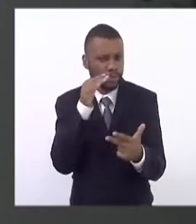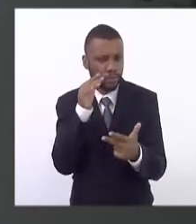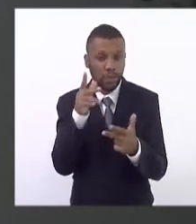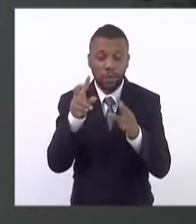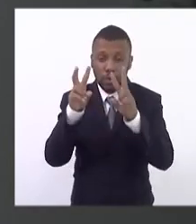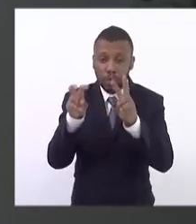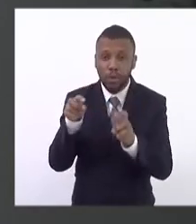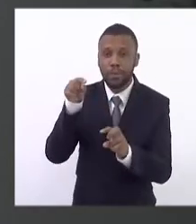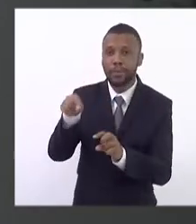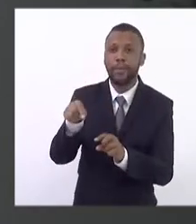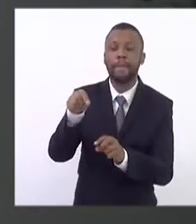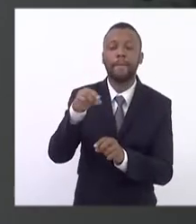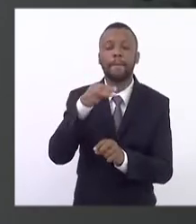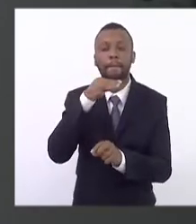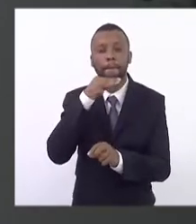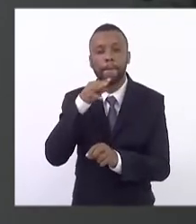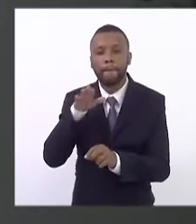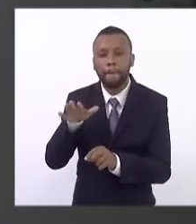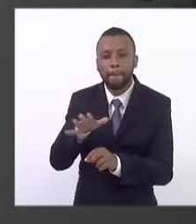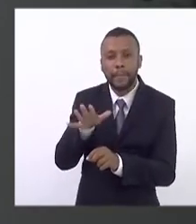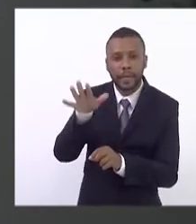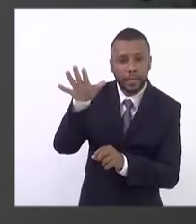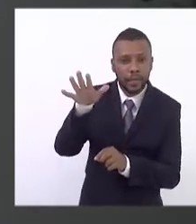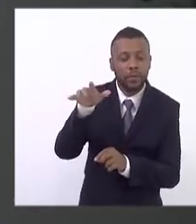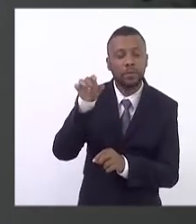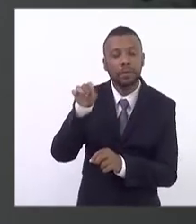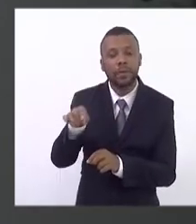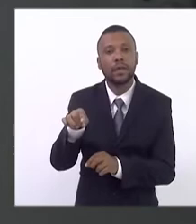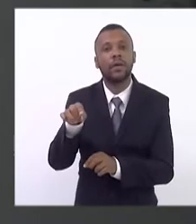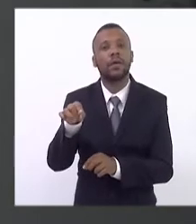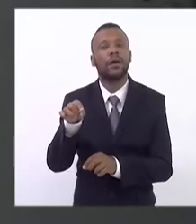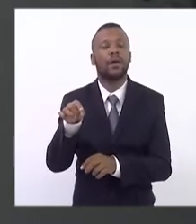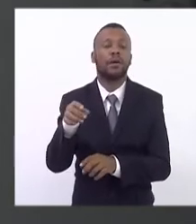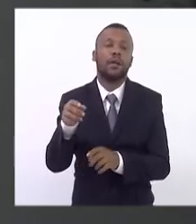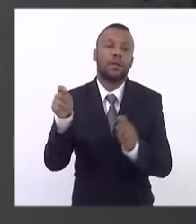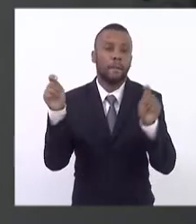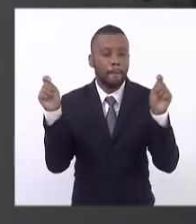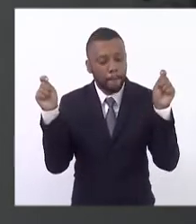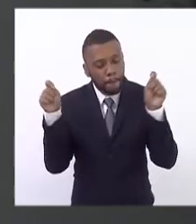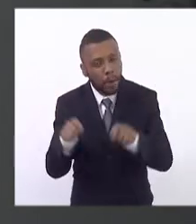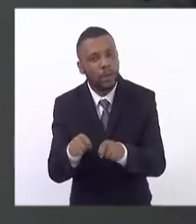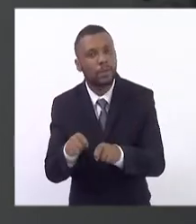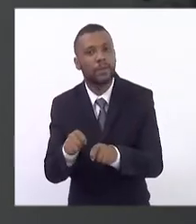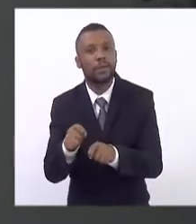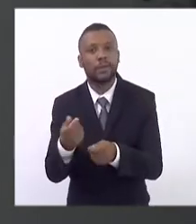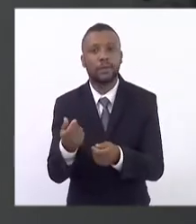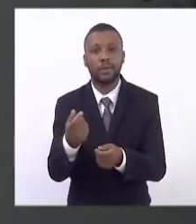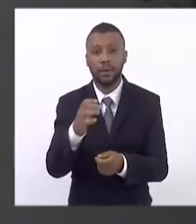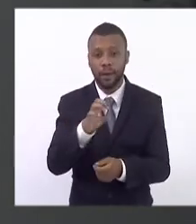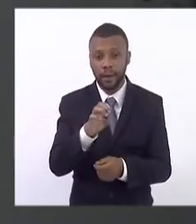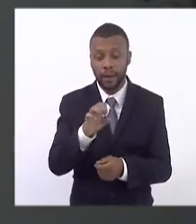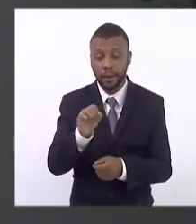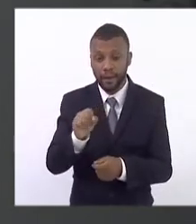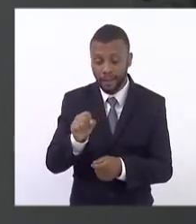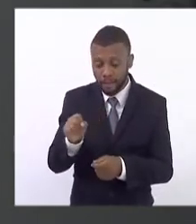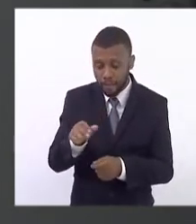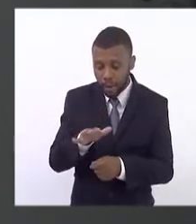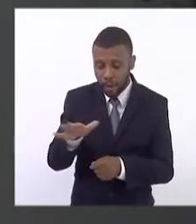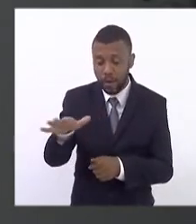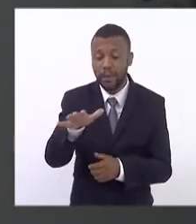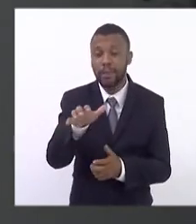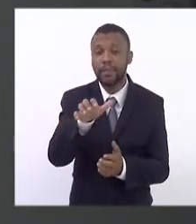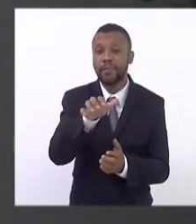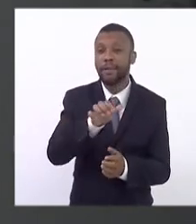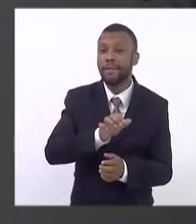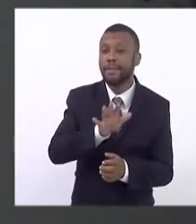Manguinhos é que Manguinhos ele vai possibilitar que o efluente da favela do Jacarezinho